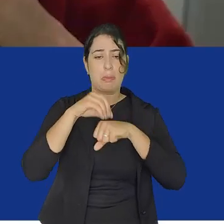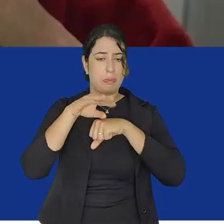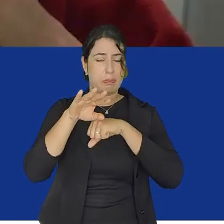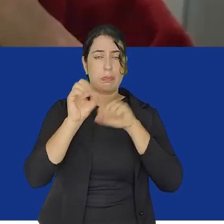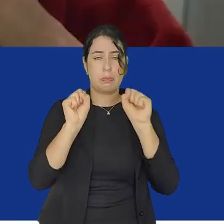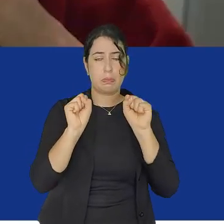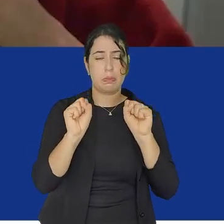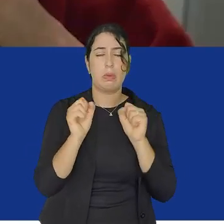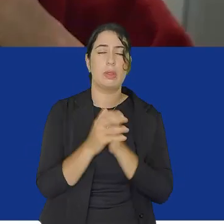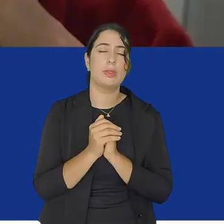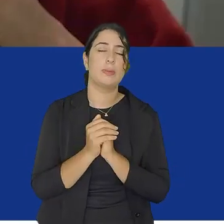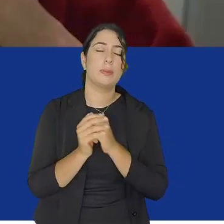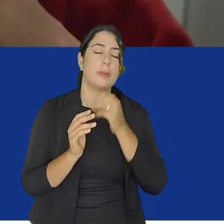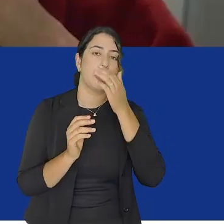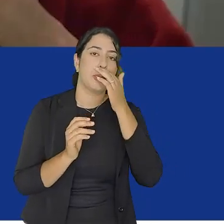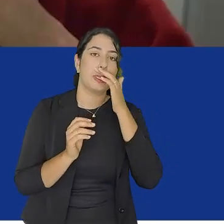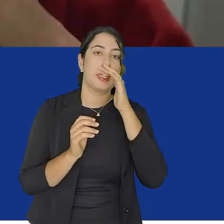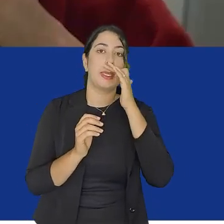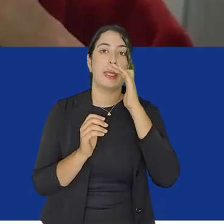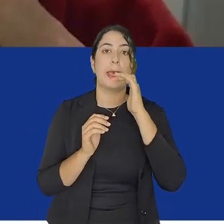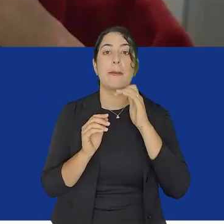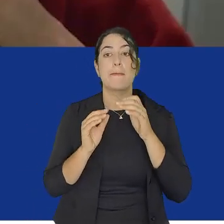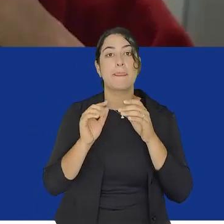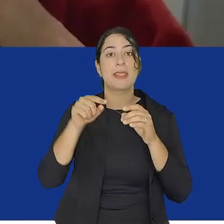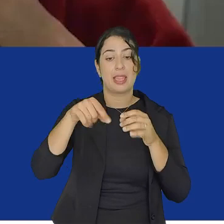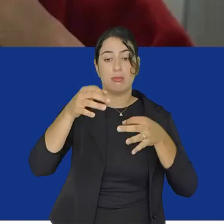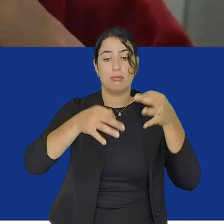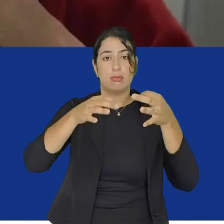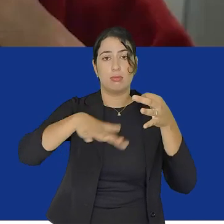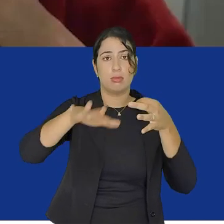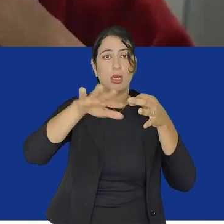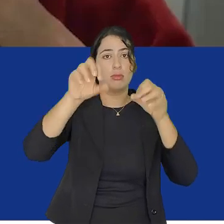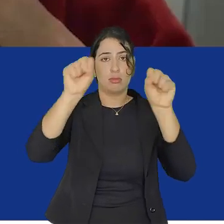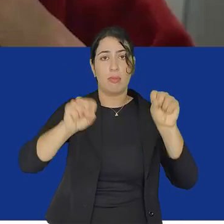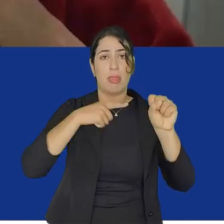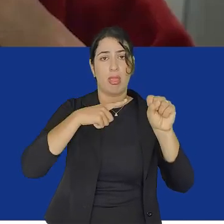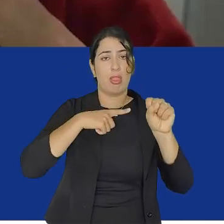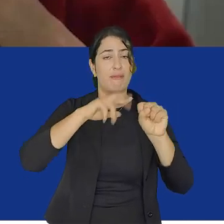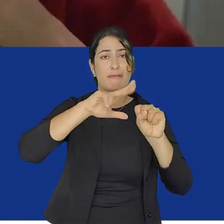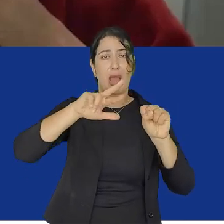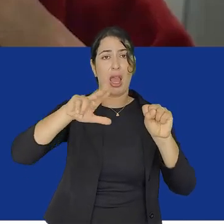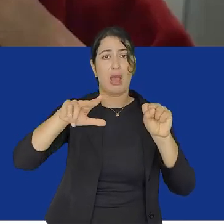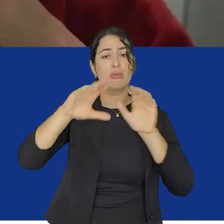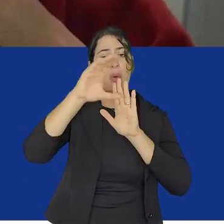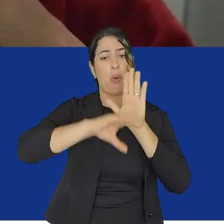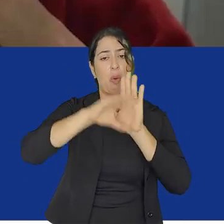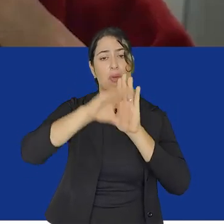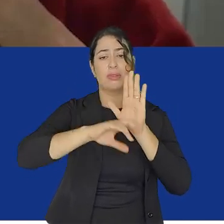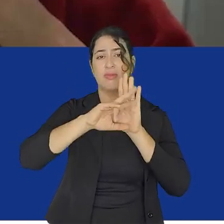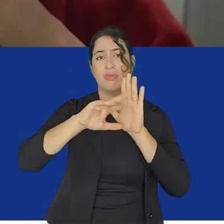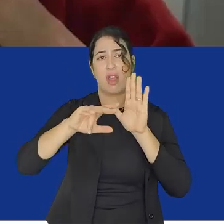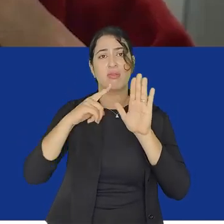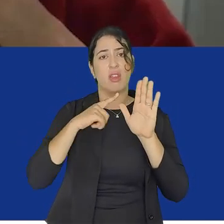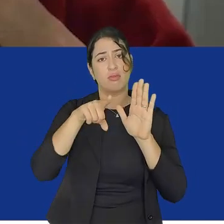indicar, dentro do próprio sistema de justiça, e que ali tem todos os conceitos. Vocês podem saber